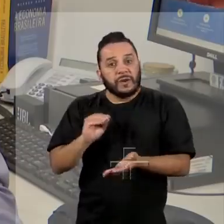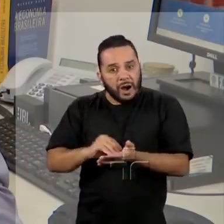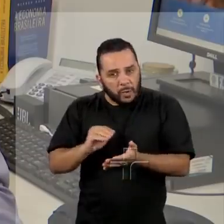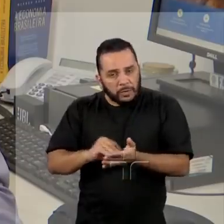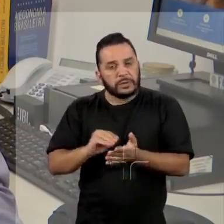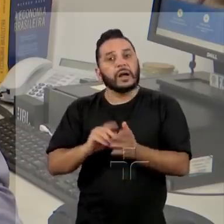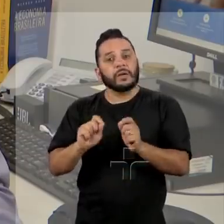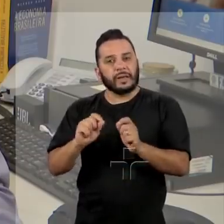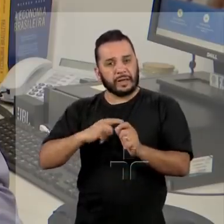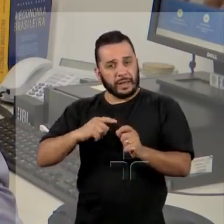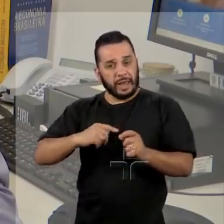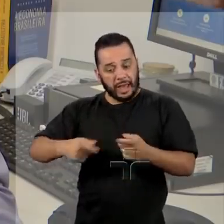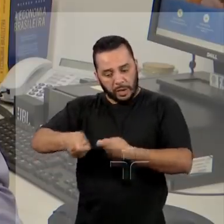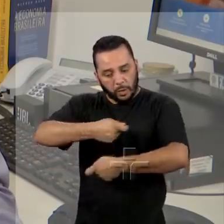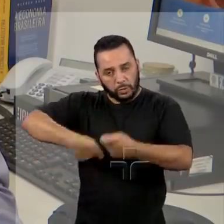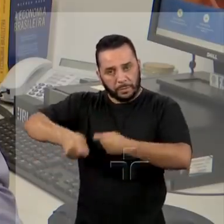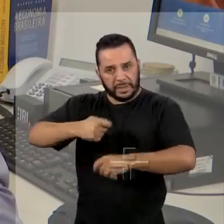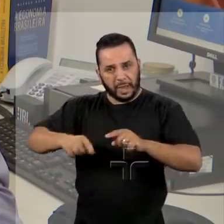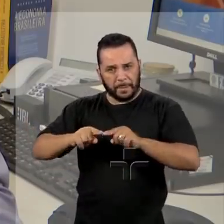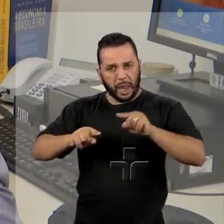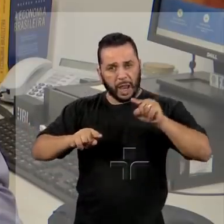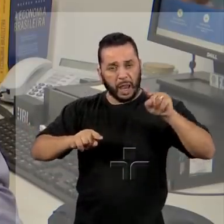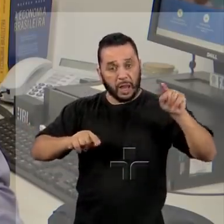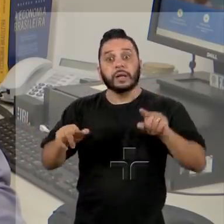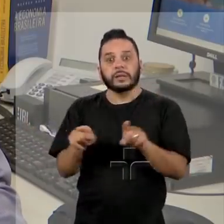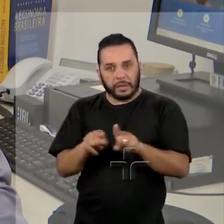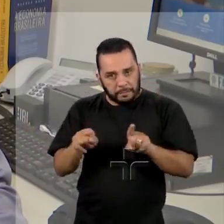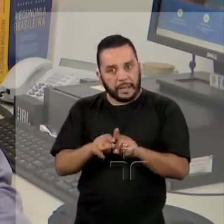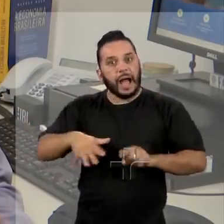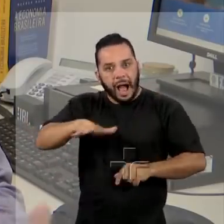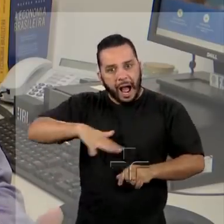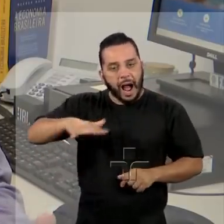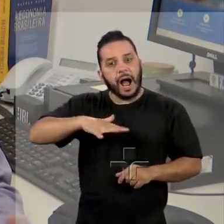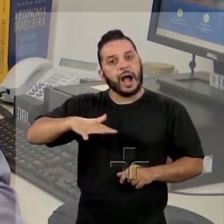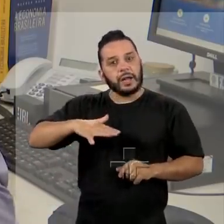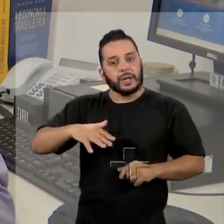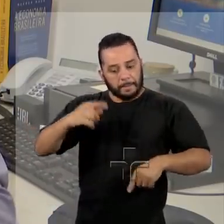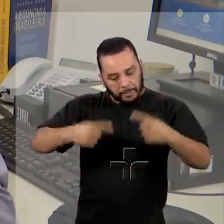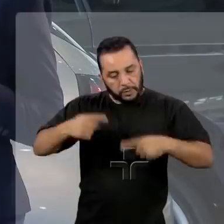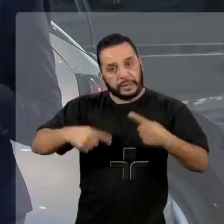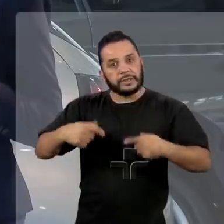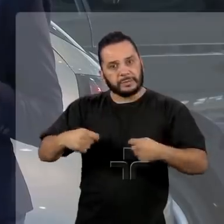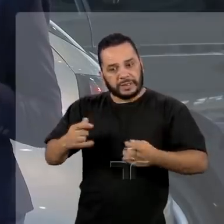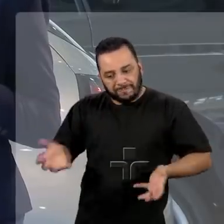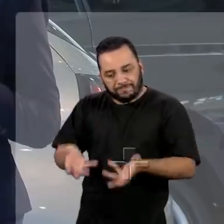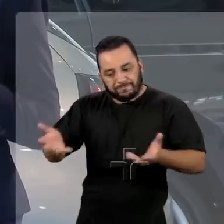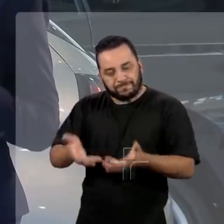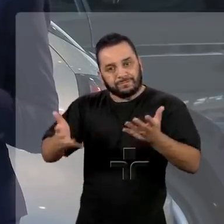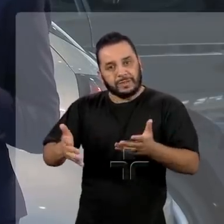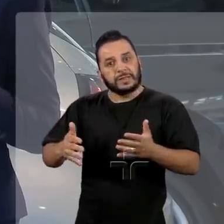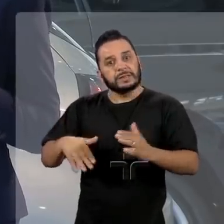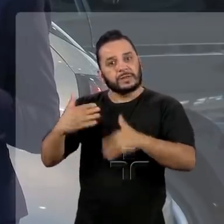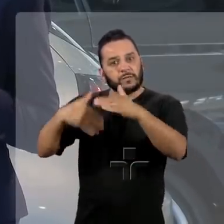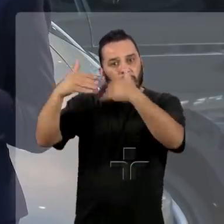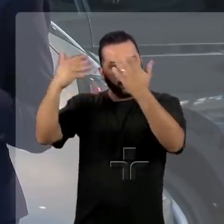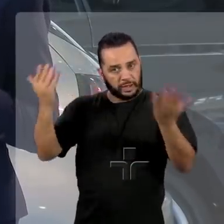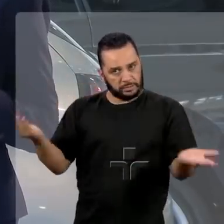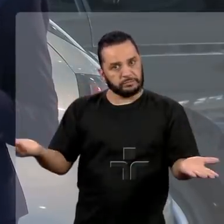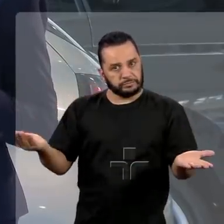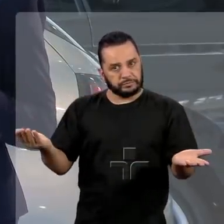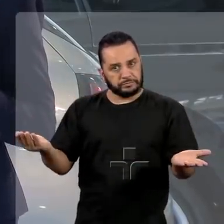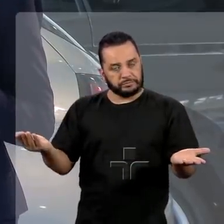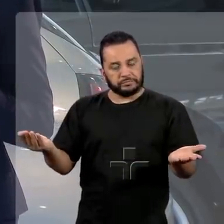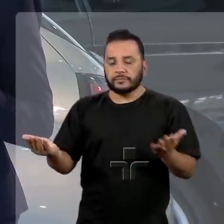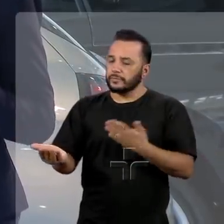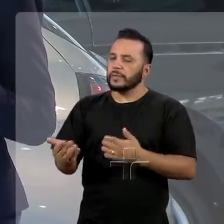ter somente a alavanca política para desenvolver aí esse mercado comum. Uma parcela dos automóveis que